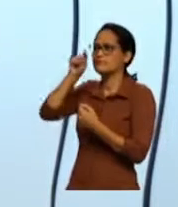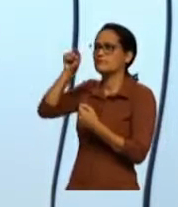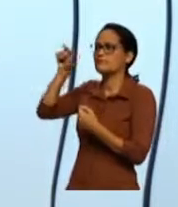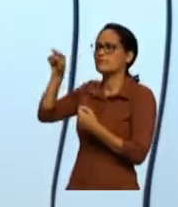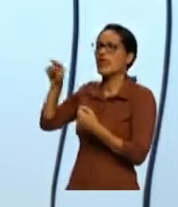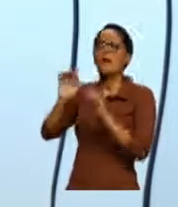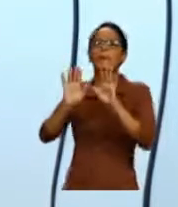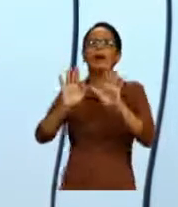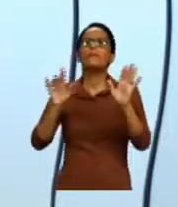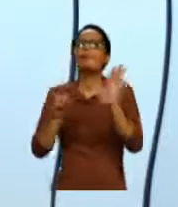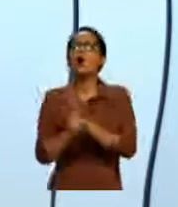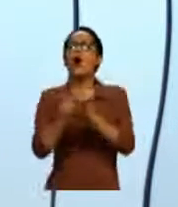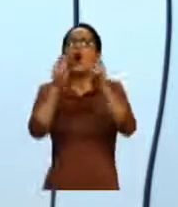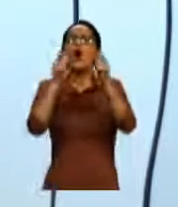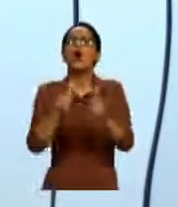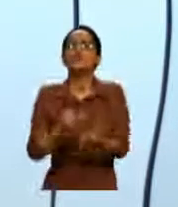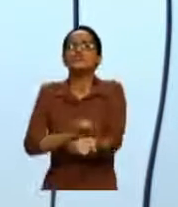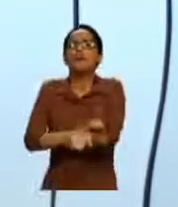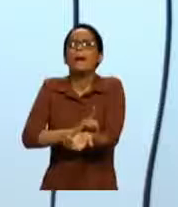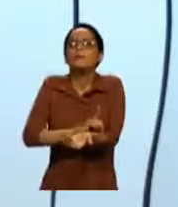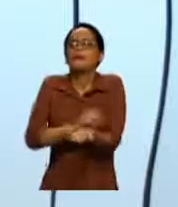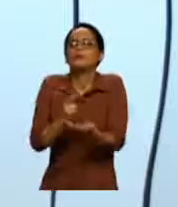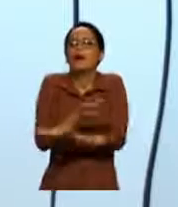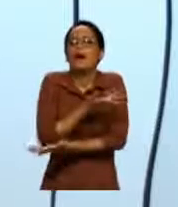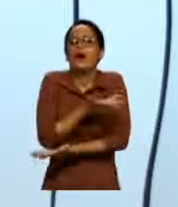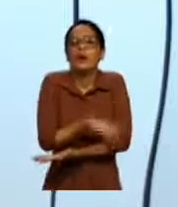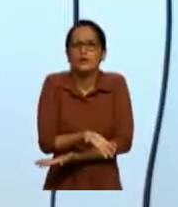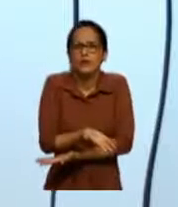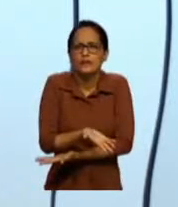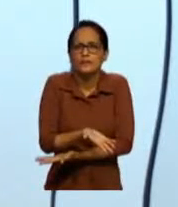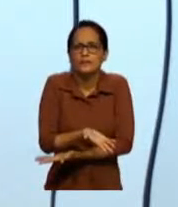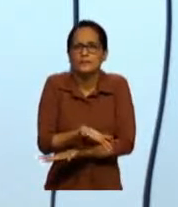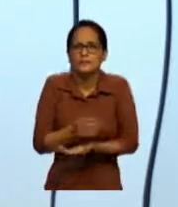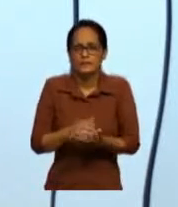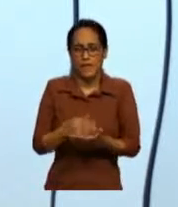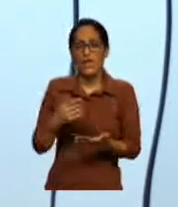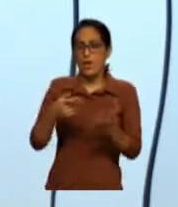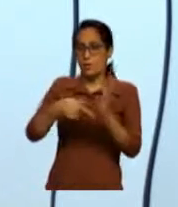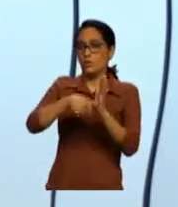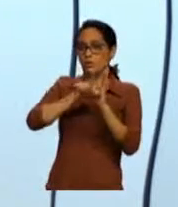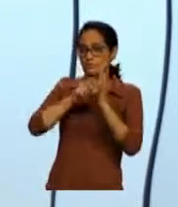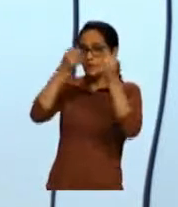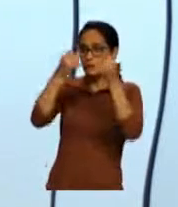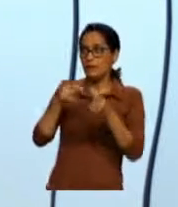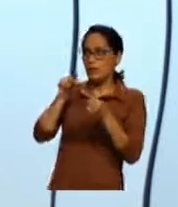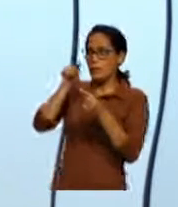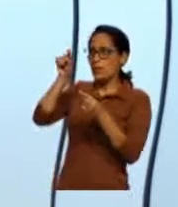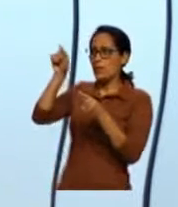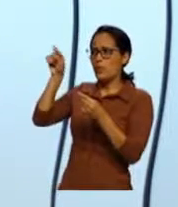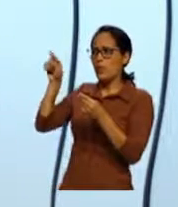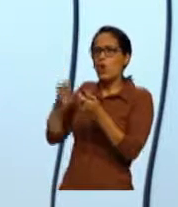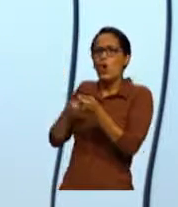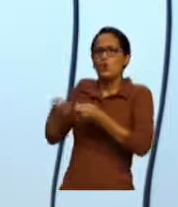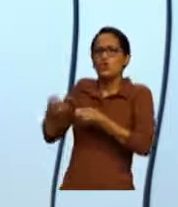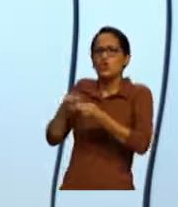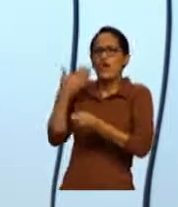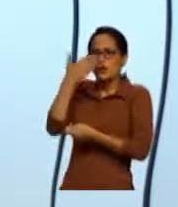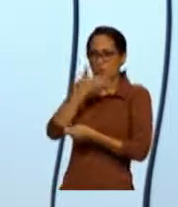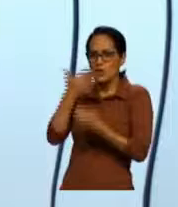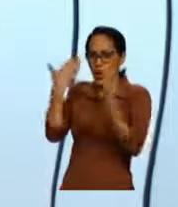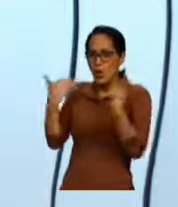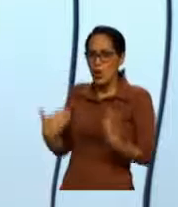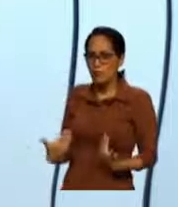está nisso? Explicando aqui, então, como que ocorre esse controle da glicose no nosso corpo, vem o